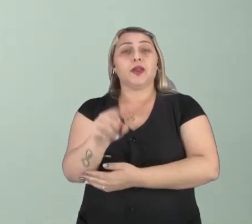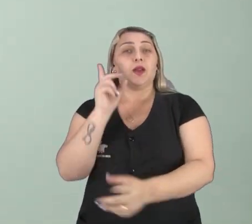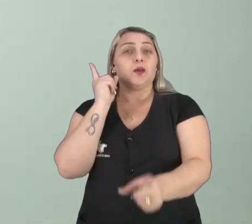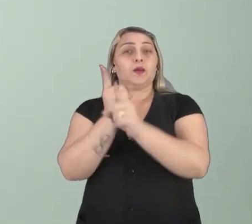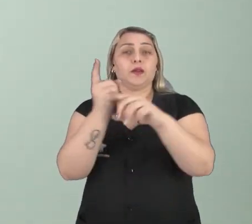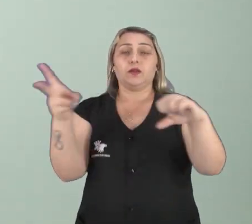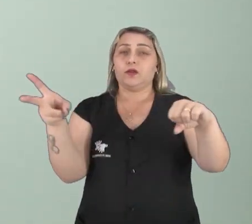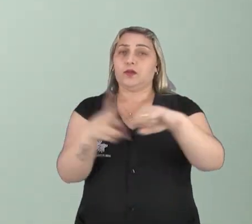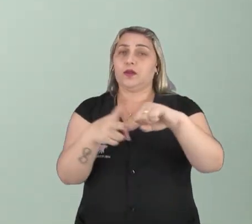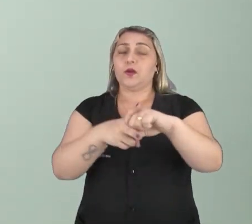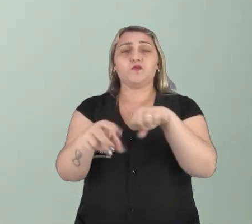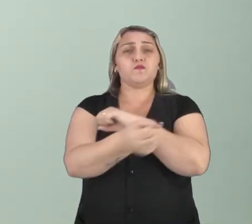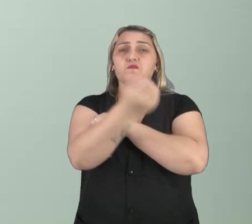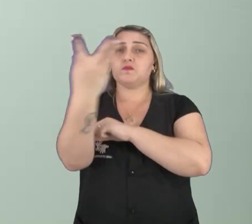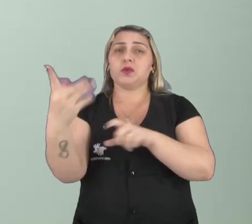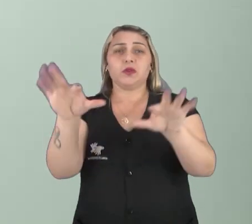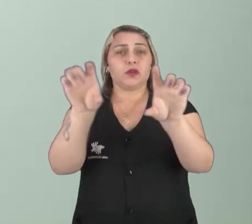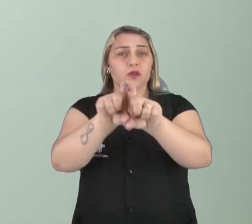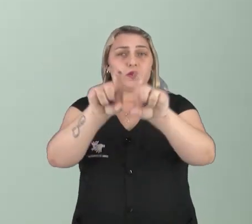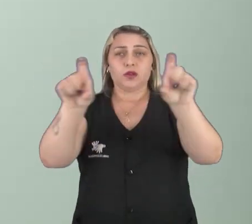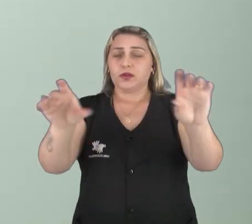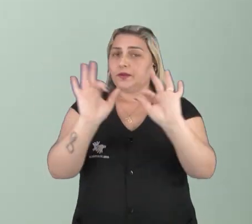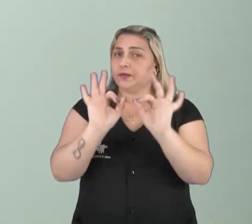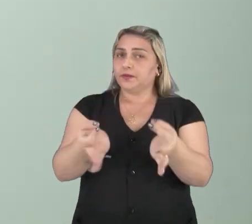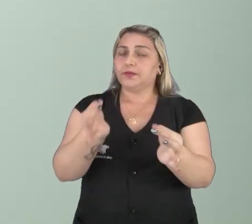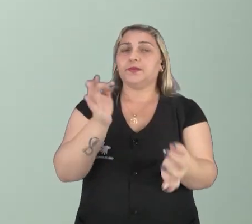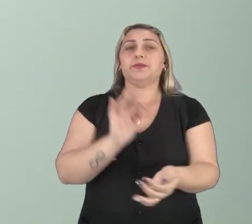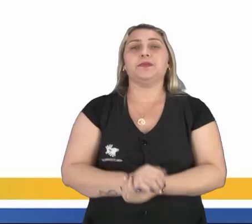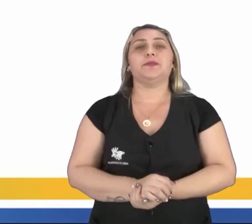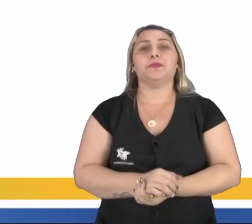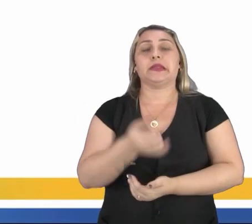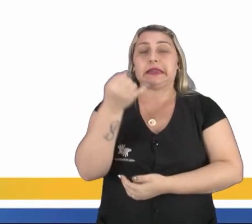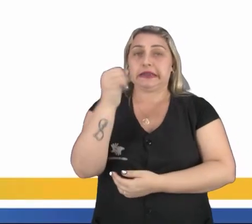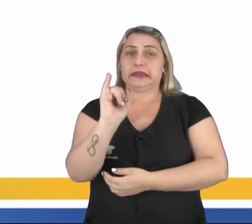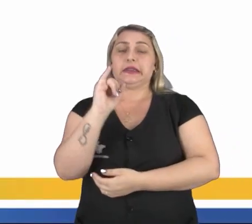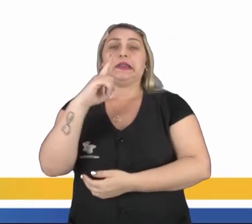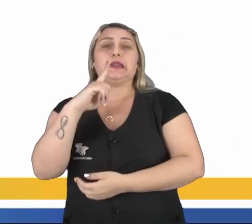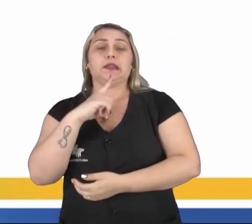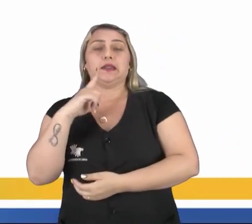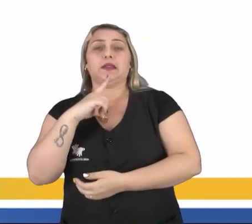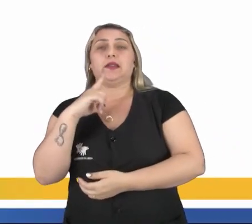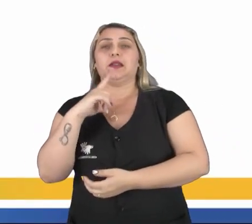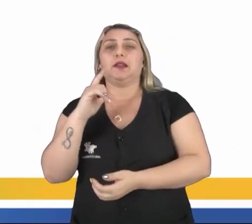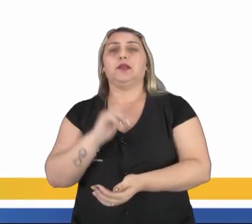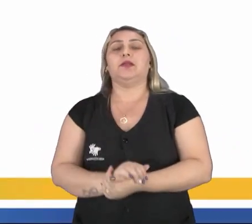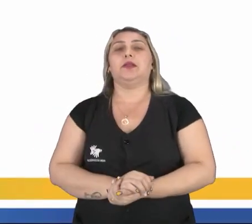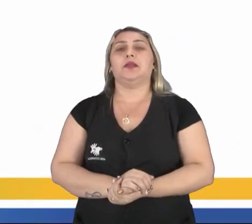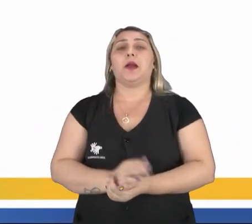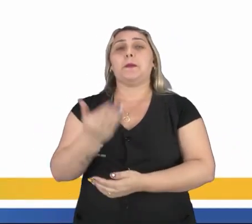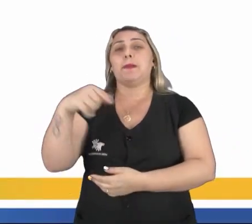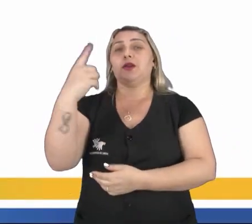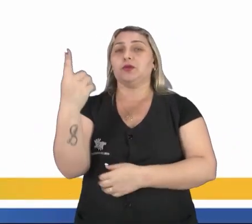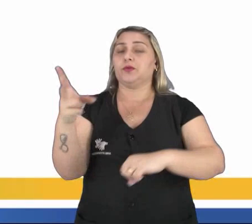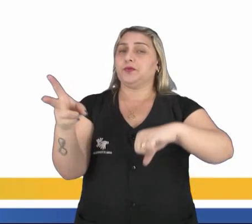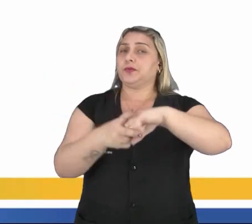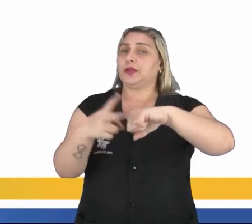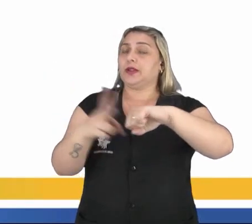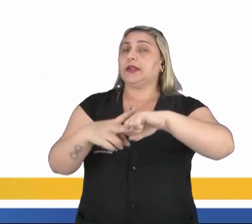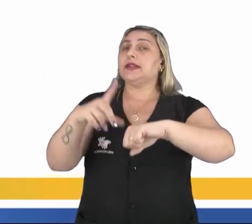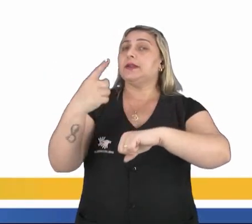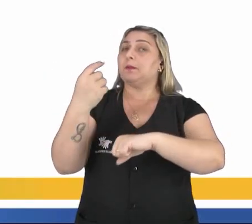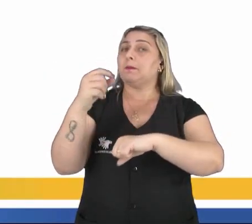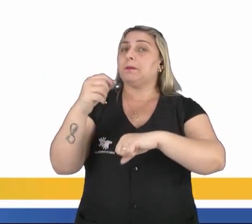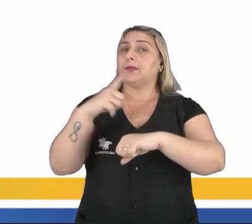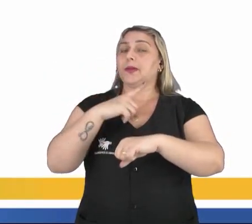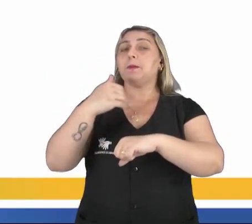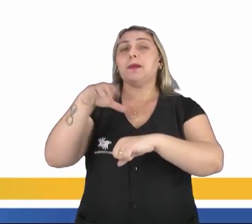verbo, você vai achar a quantidade de orações, tá? E se ela tem ali, nós temos mais de um verbo, lógico que nós vamos ter